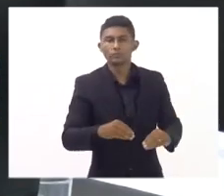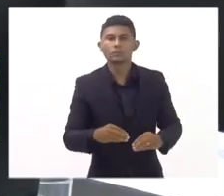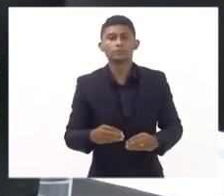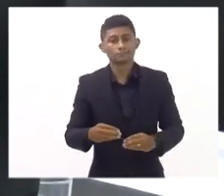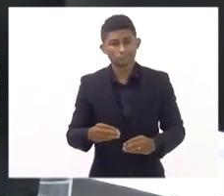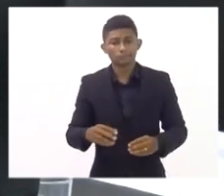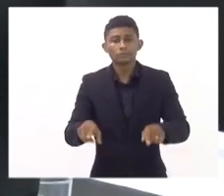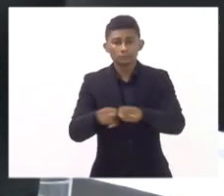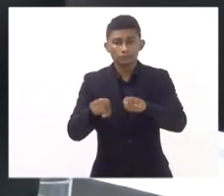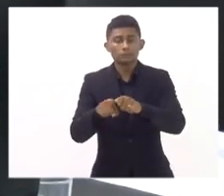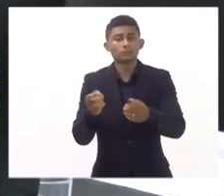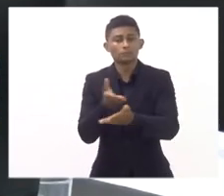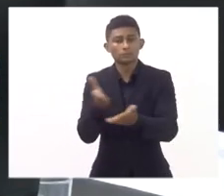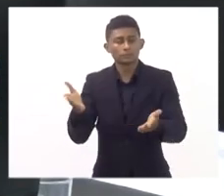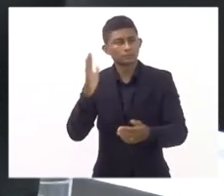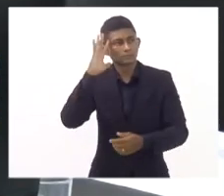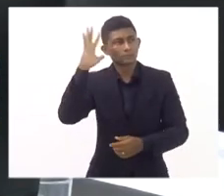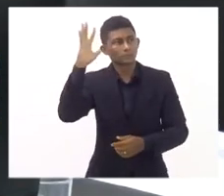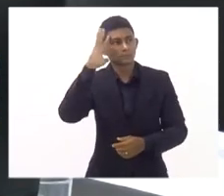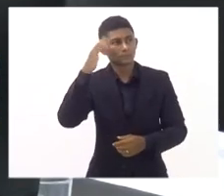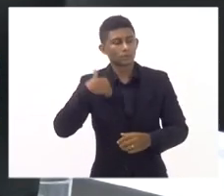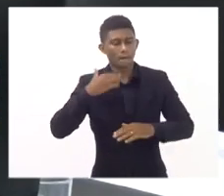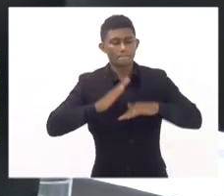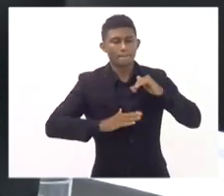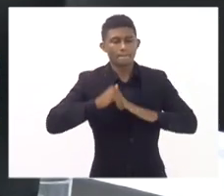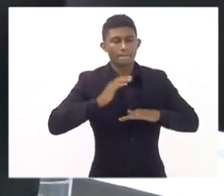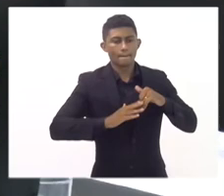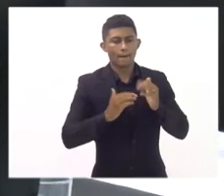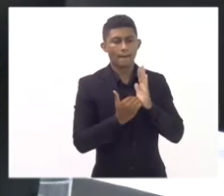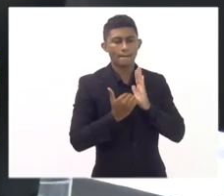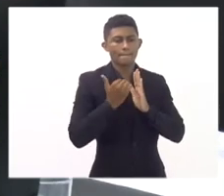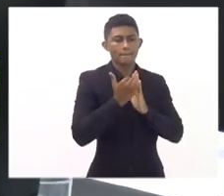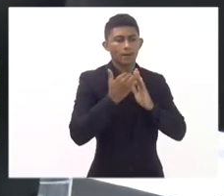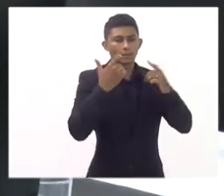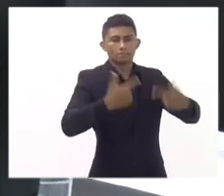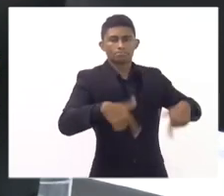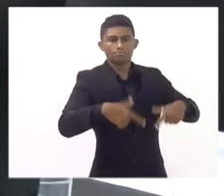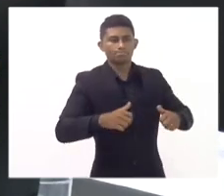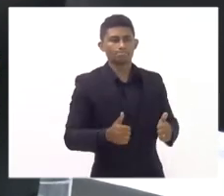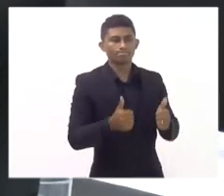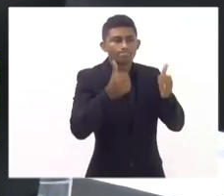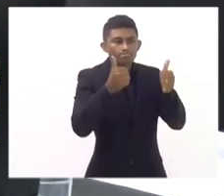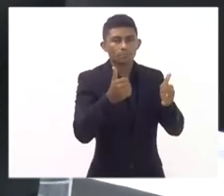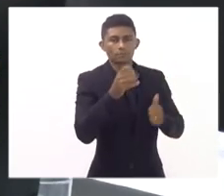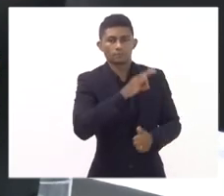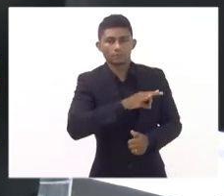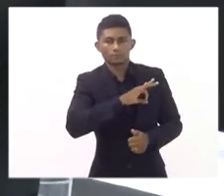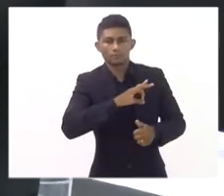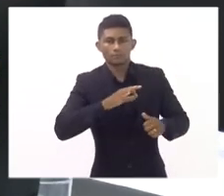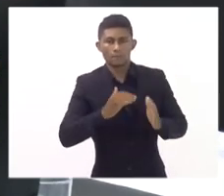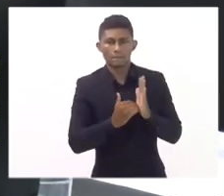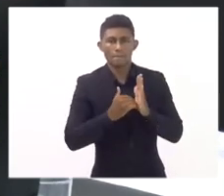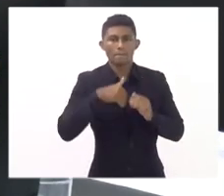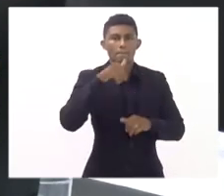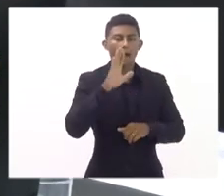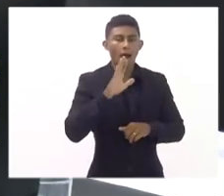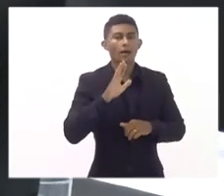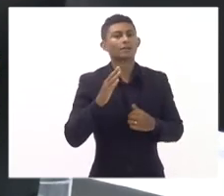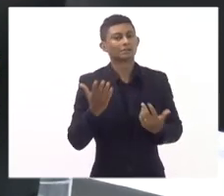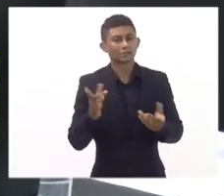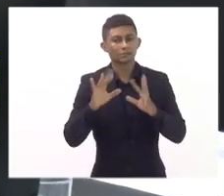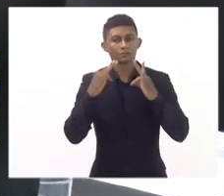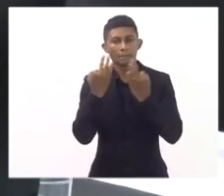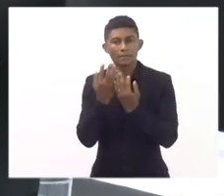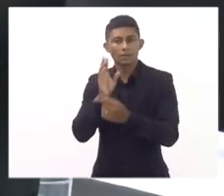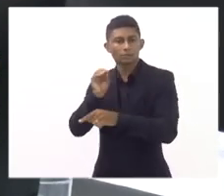tentar buscar um tipo de qualificação que permita ter um trabalho um pouco mais bem remunerado, que garanta melhores condições para o